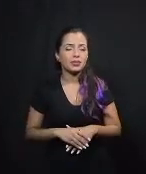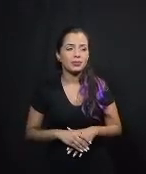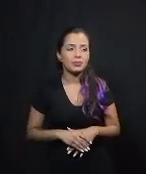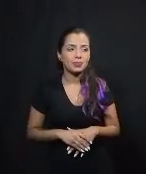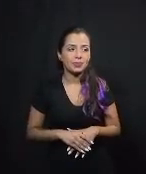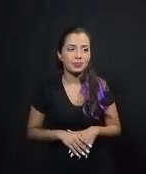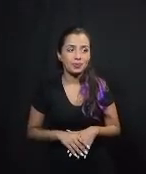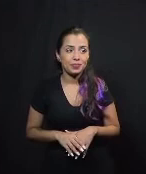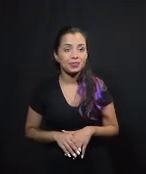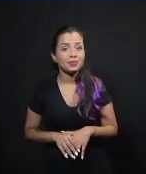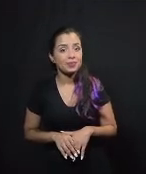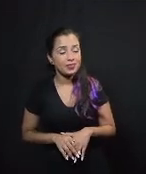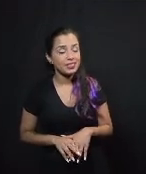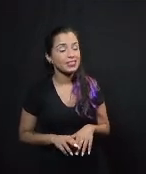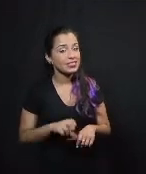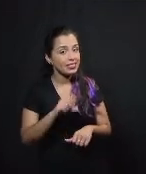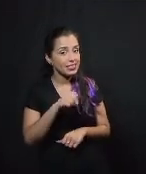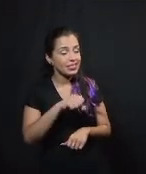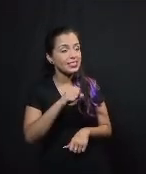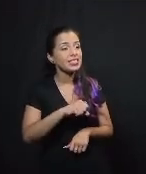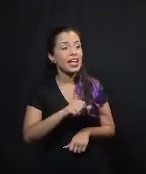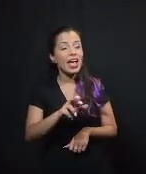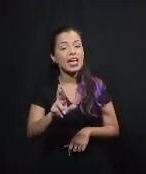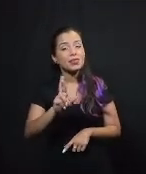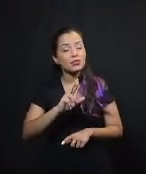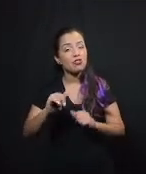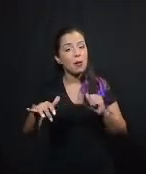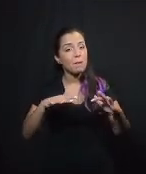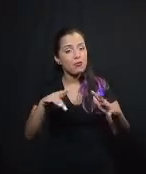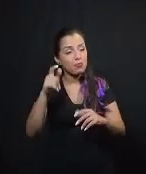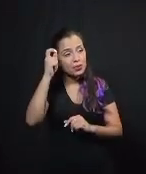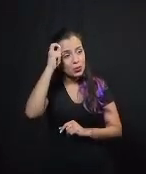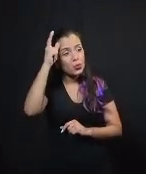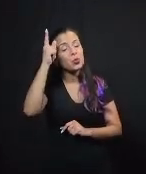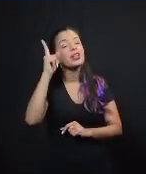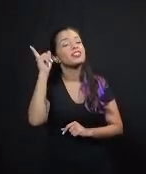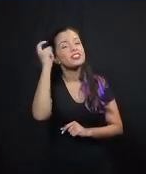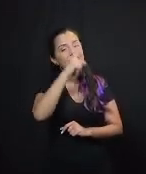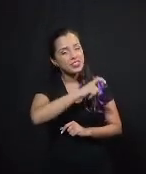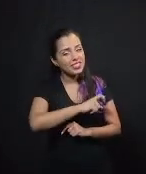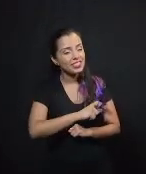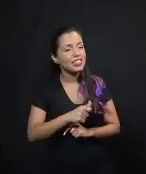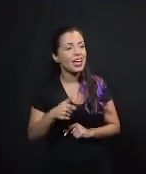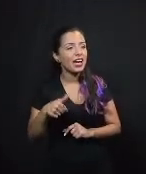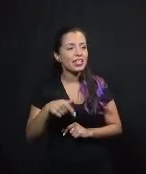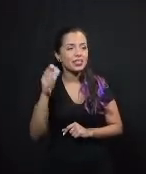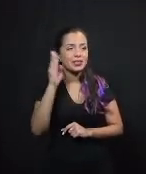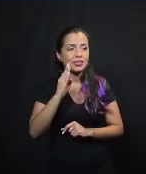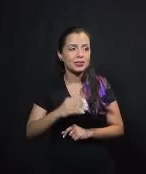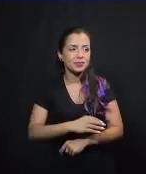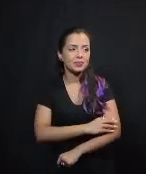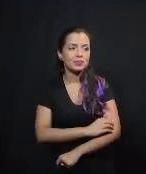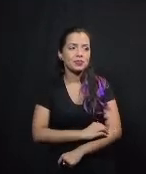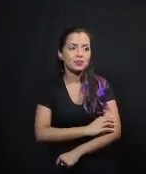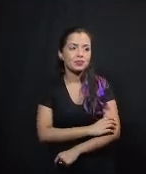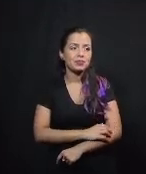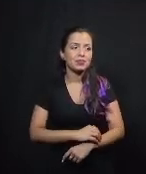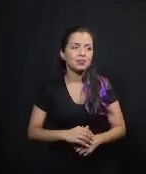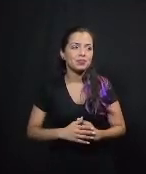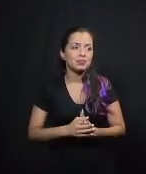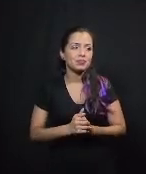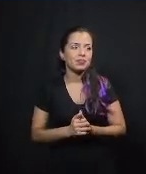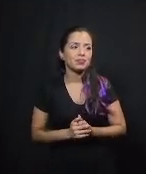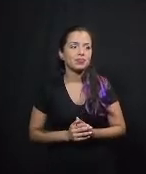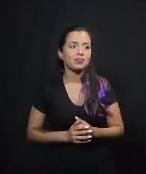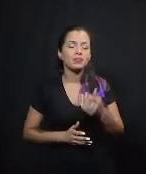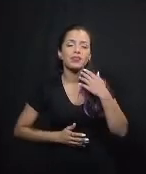A resposta cultural, sim, dos movimentos culturais já tem história no Brasil e é muito importante. Bom, eu vou colocar a seguinte questão, porque apareceu uma